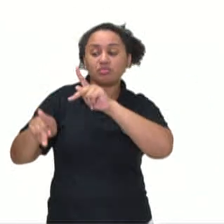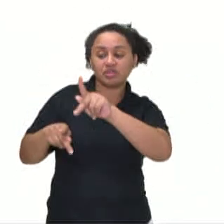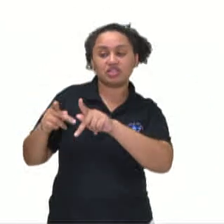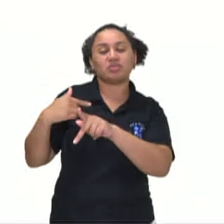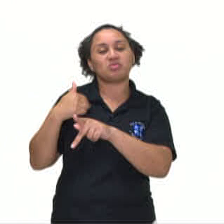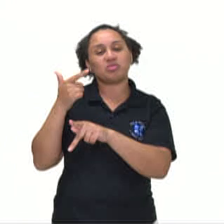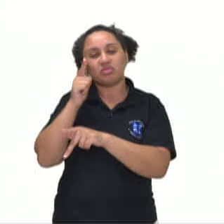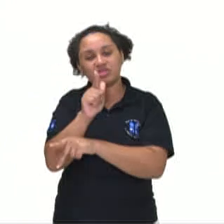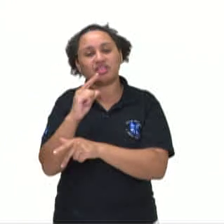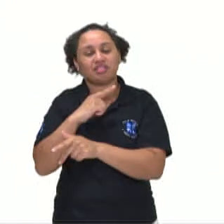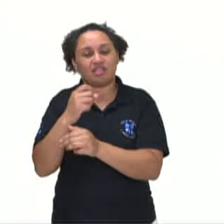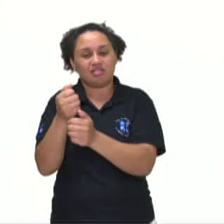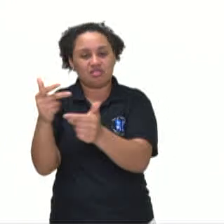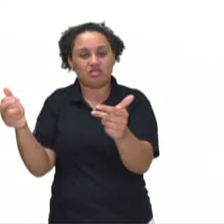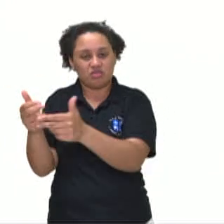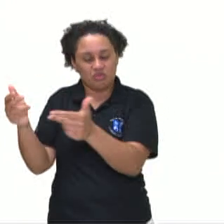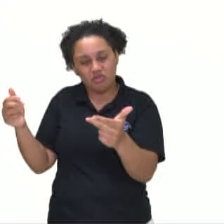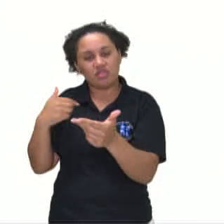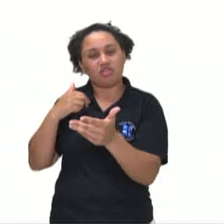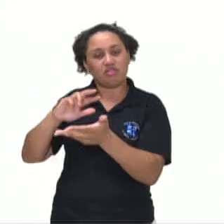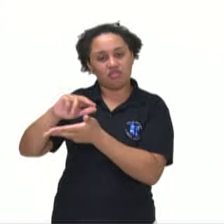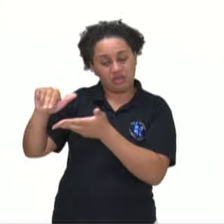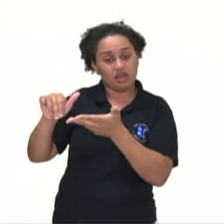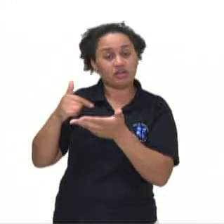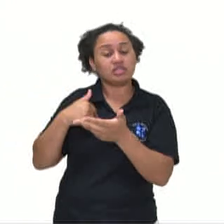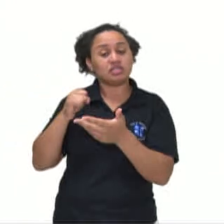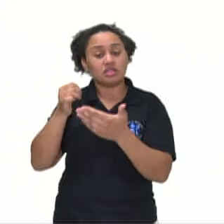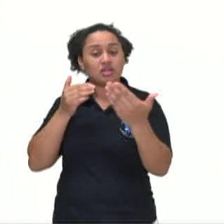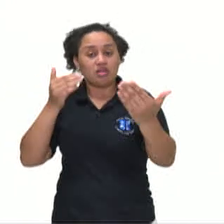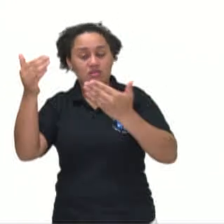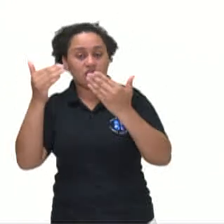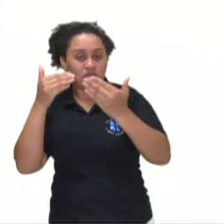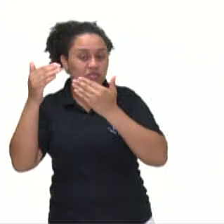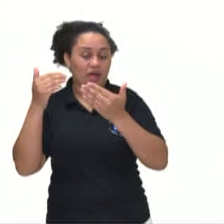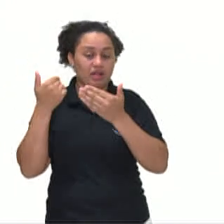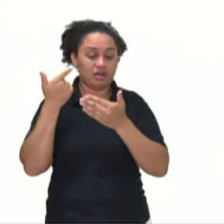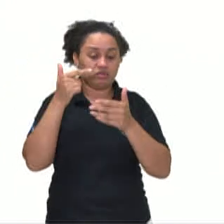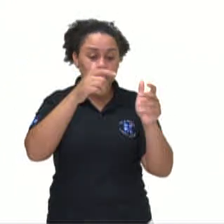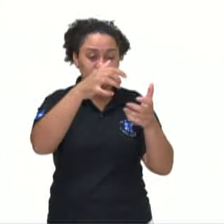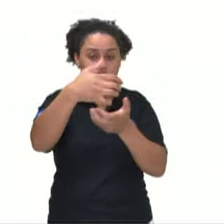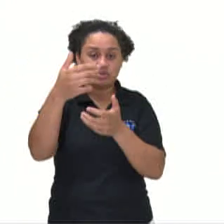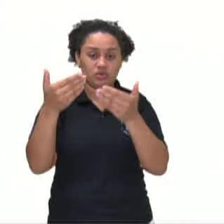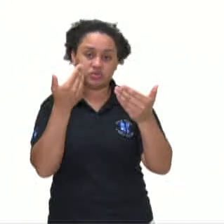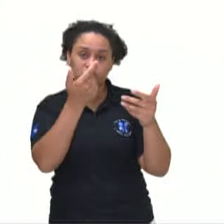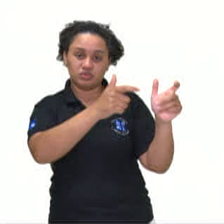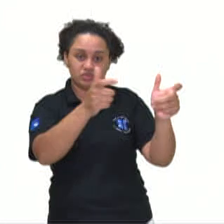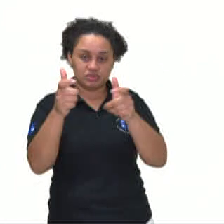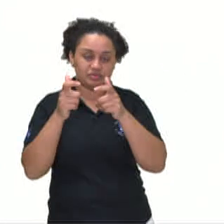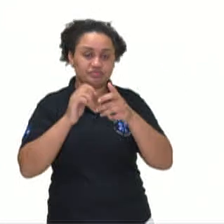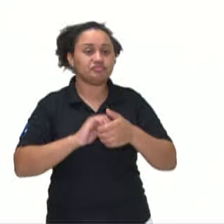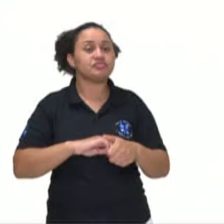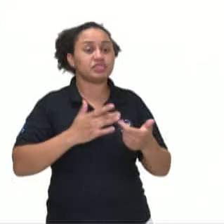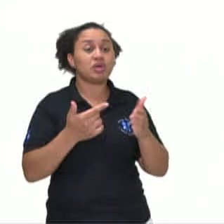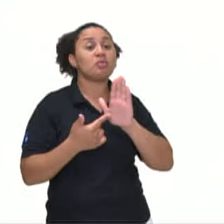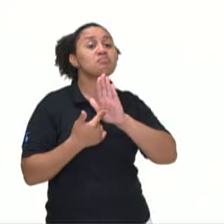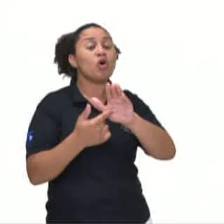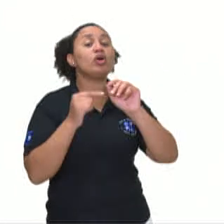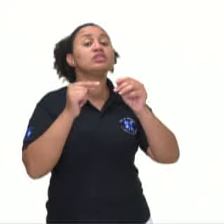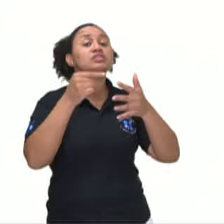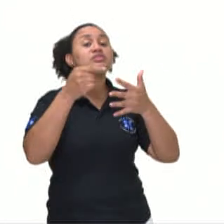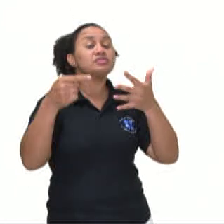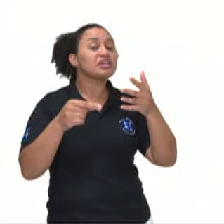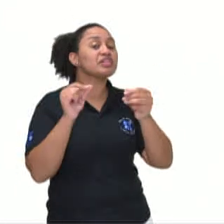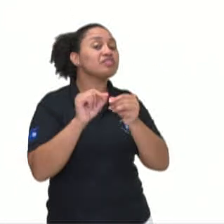maior acesso aos bens de consumo quando comparados a outras áreas. Assim, indique os fatores que geram